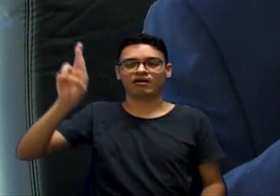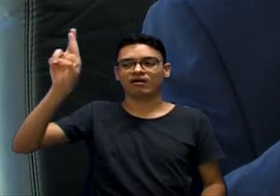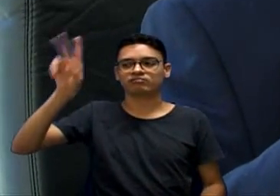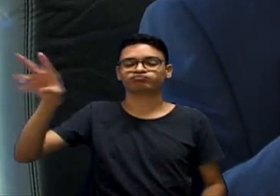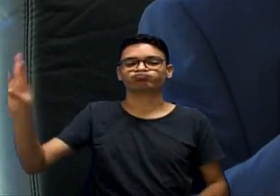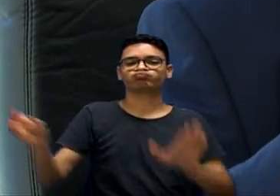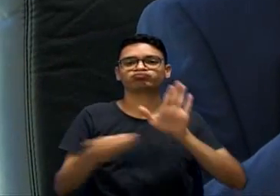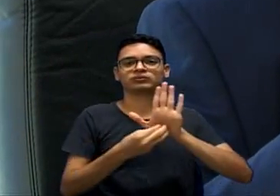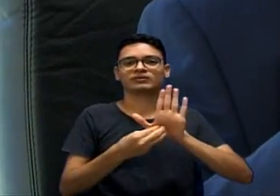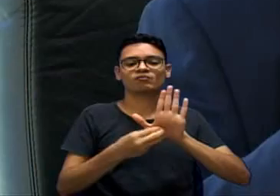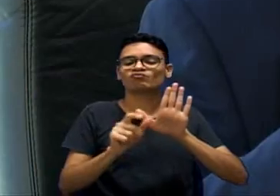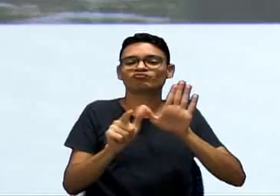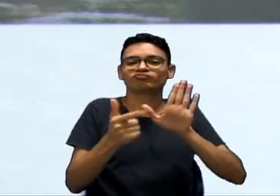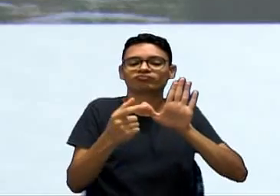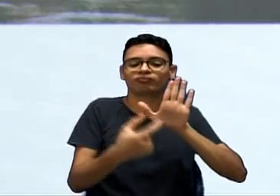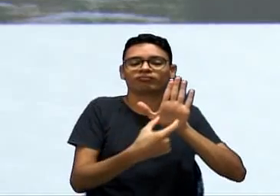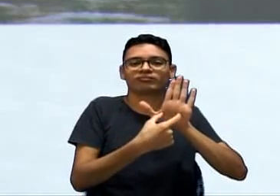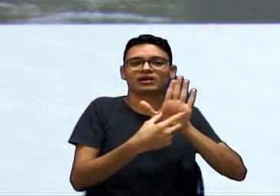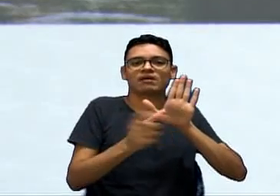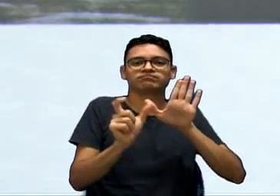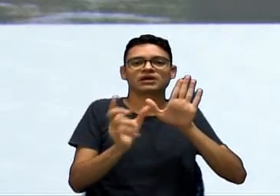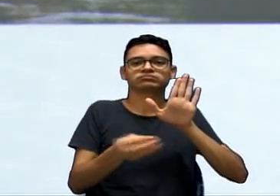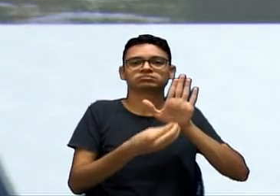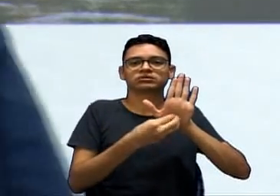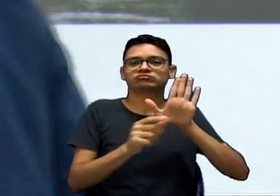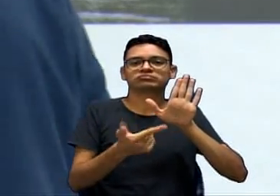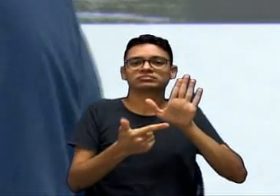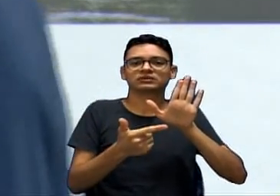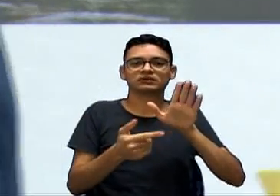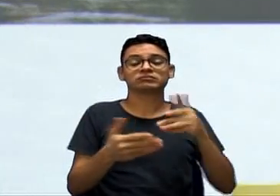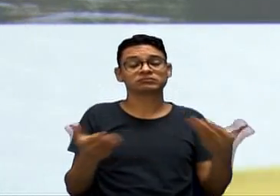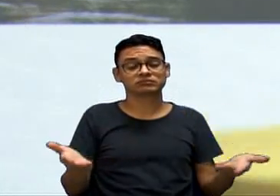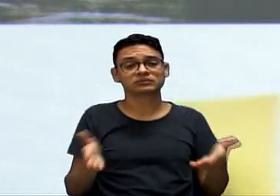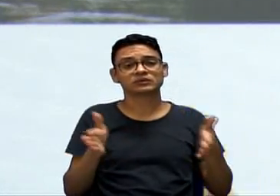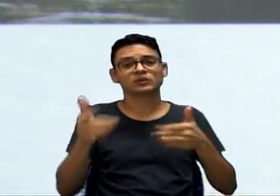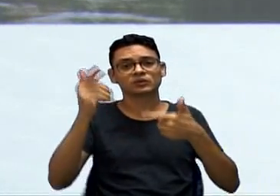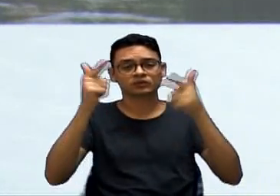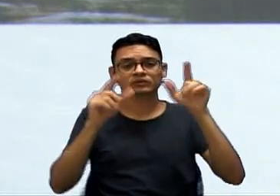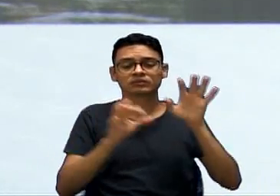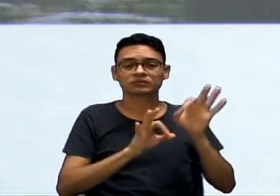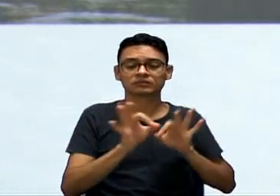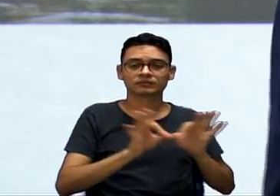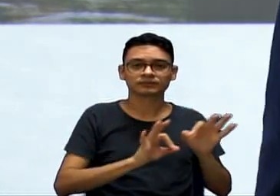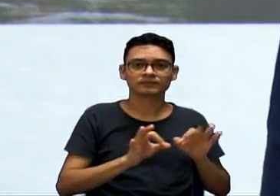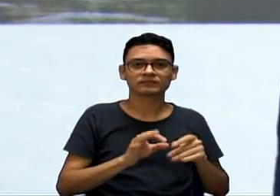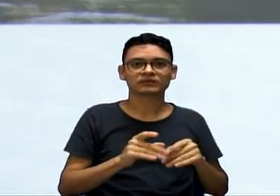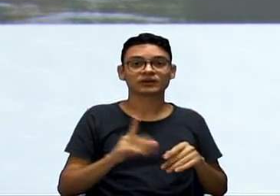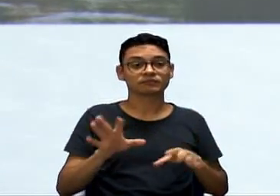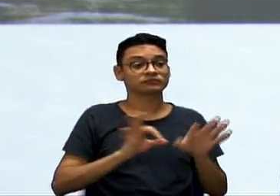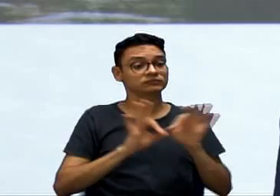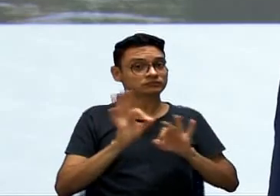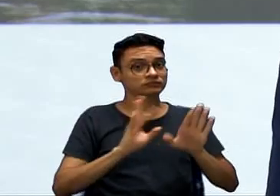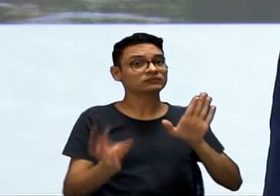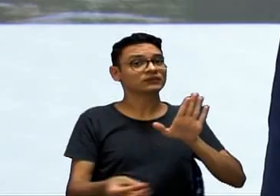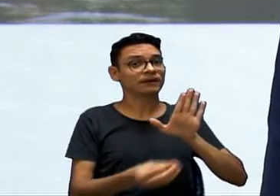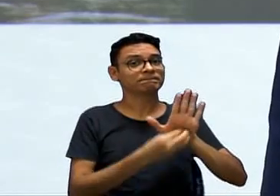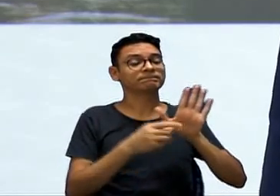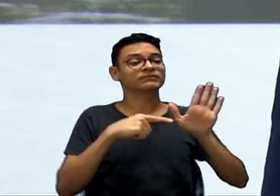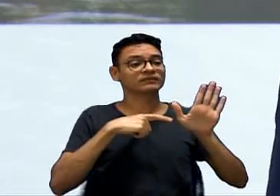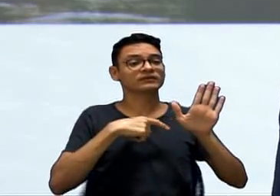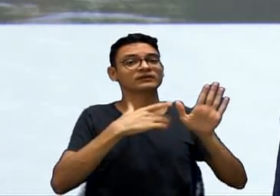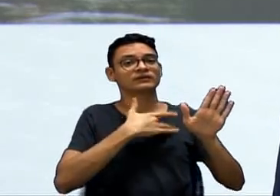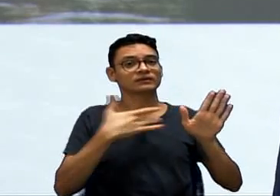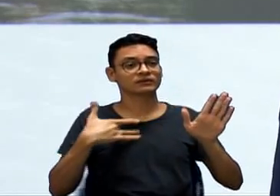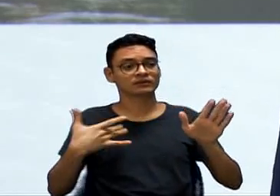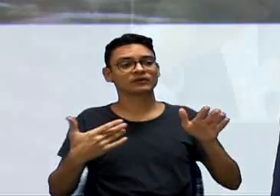Vamos ver esse precedente para os outros que estão, inclusive, sendo debatidos hoje. Tá bem. Então, o nosso encaminhamento... Tem alguns que implicam. A rede de saúde tem que